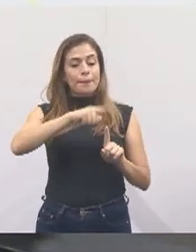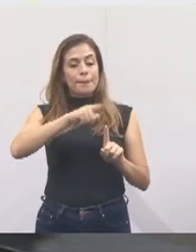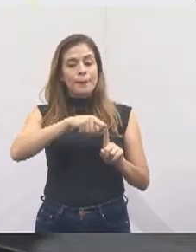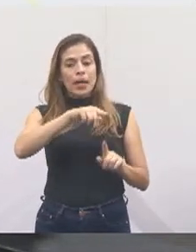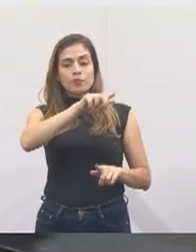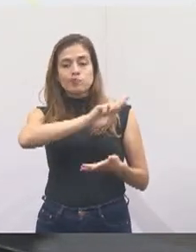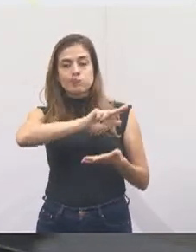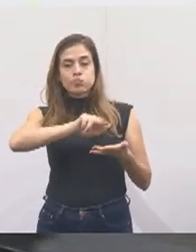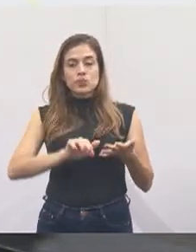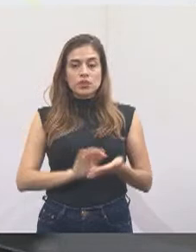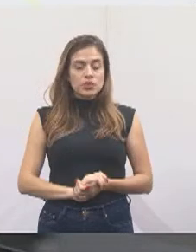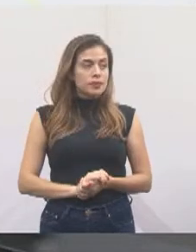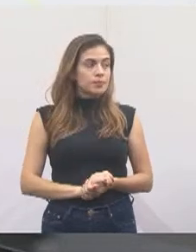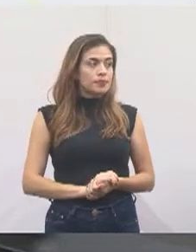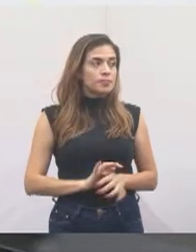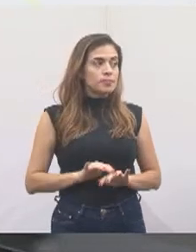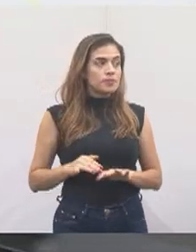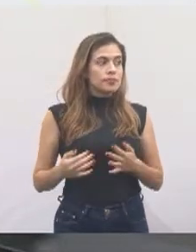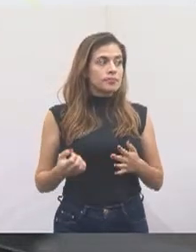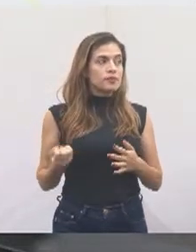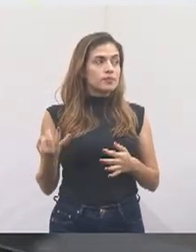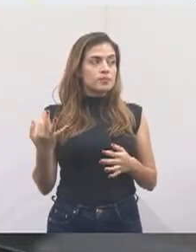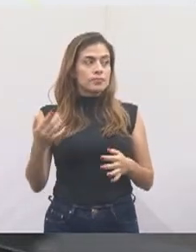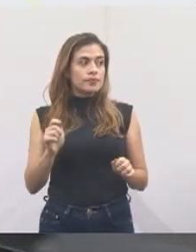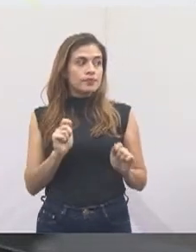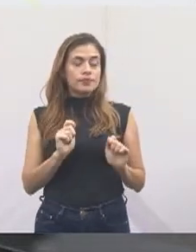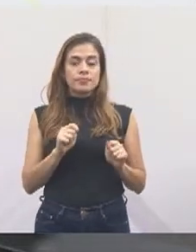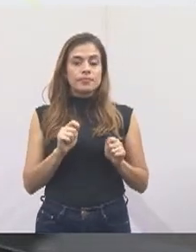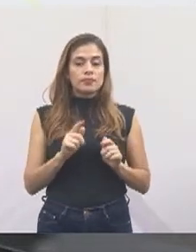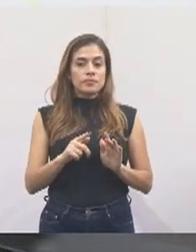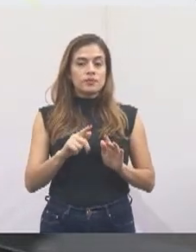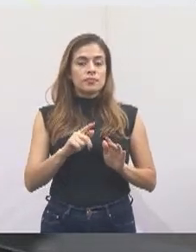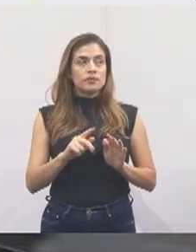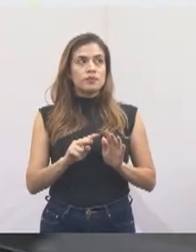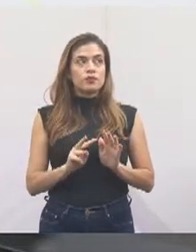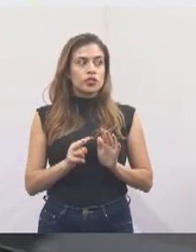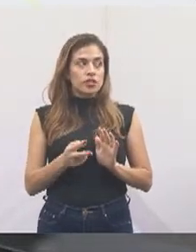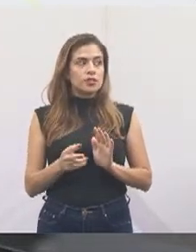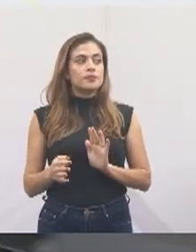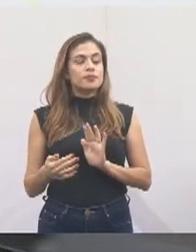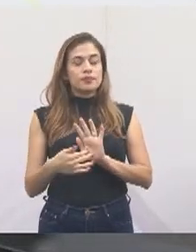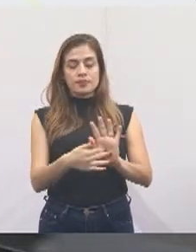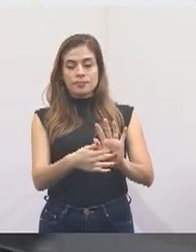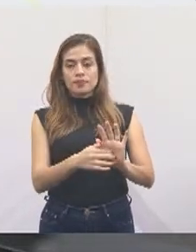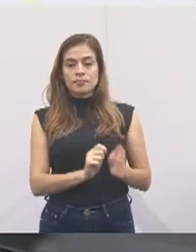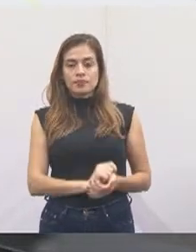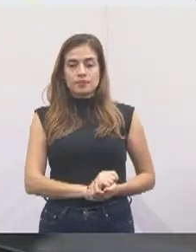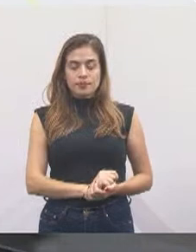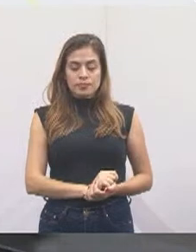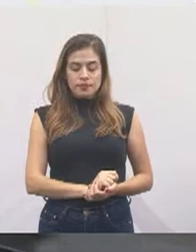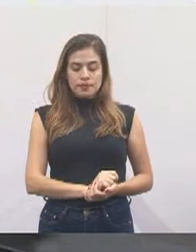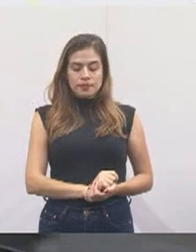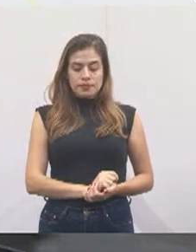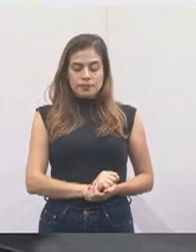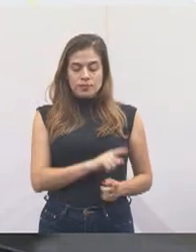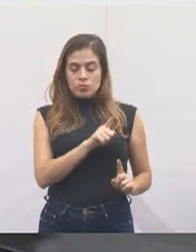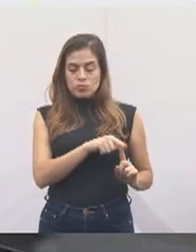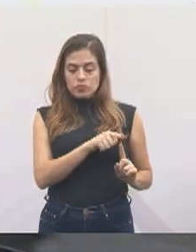a quantidade ainda não foi definida Entretanto a espécie será apenas de peixe e espécie